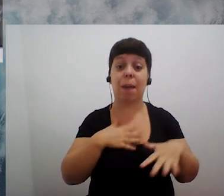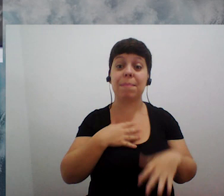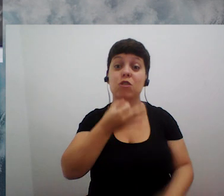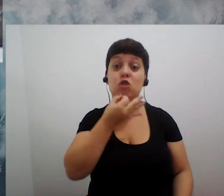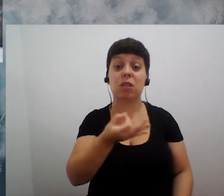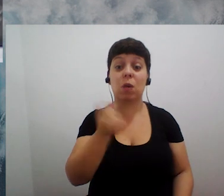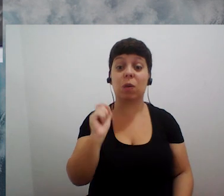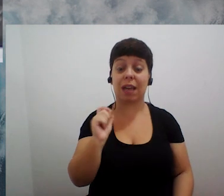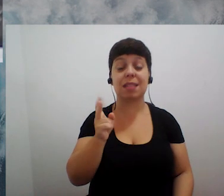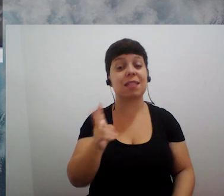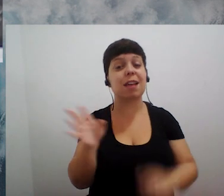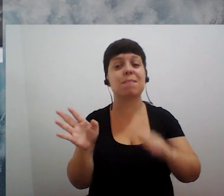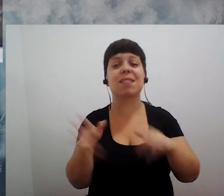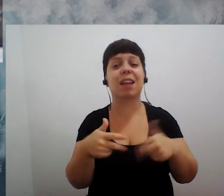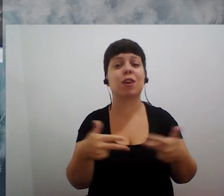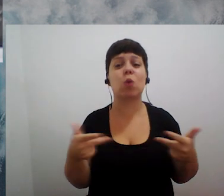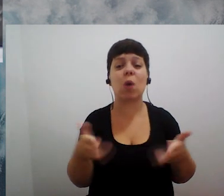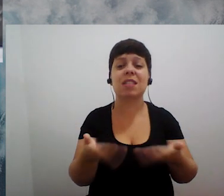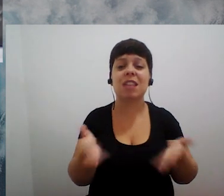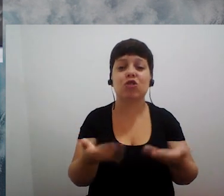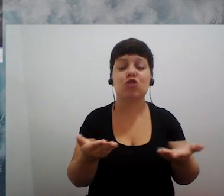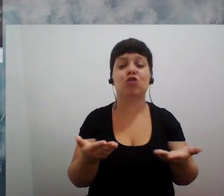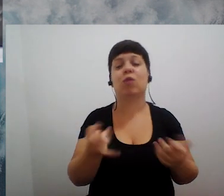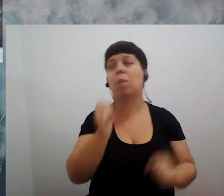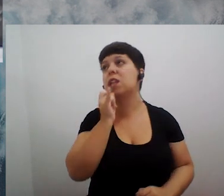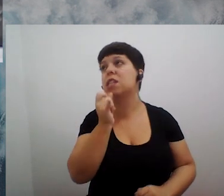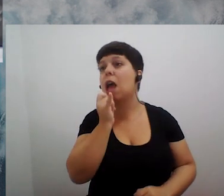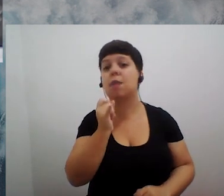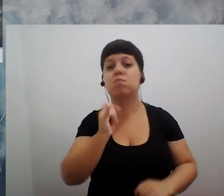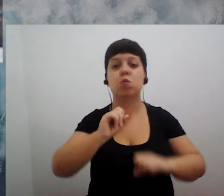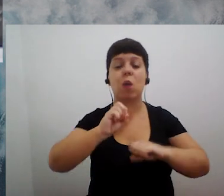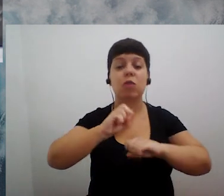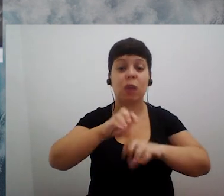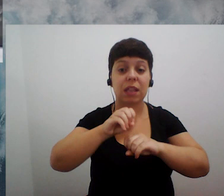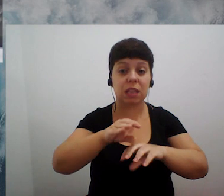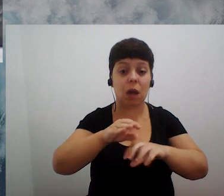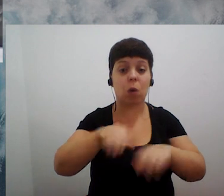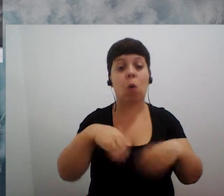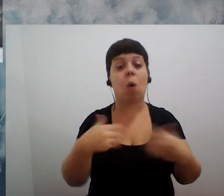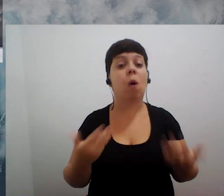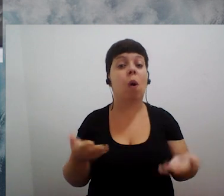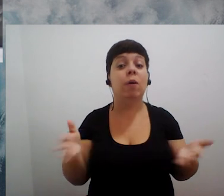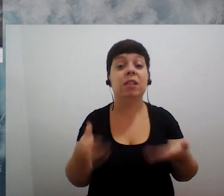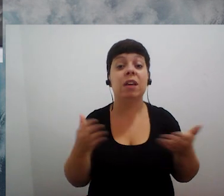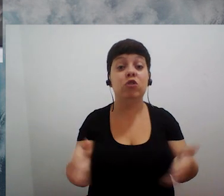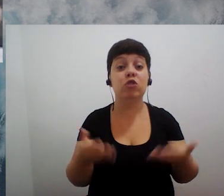território. E a minha sugestão é sempre trazer coisas de incentivo voltado, por exemplo, para a educação, ou uma forma de